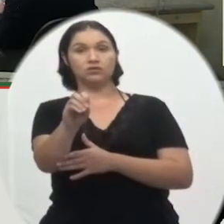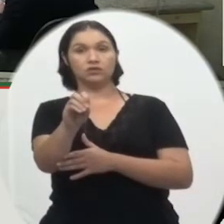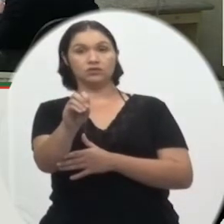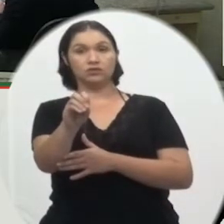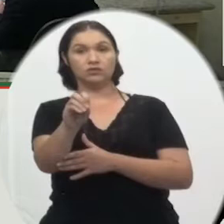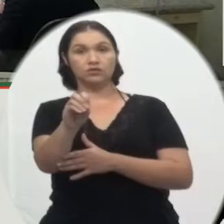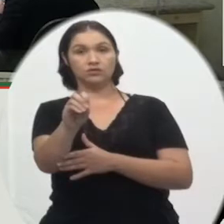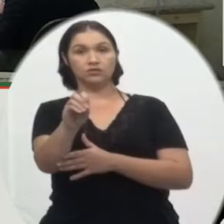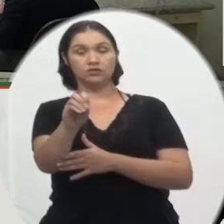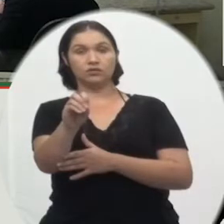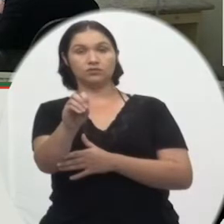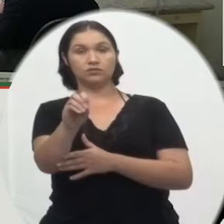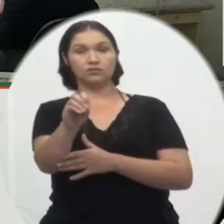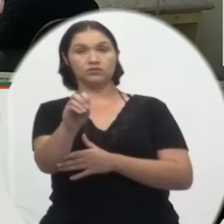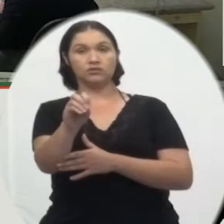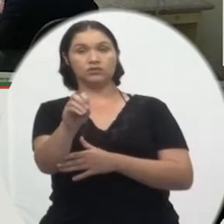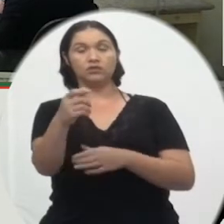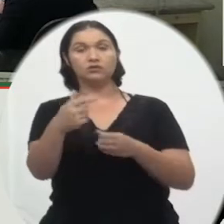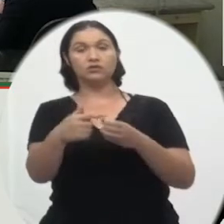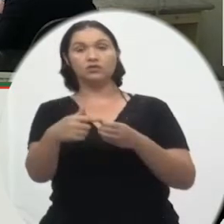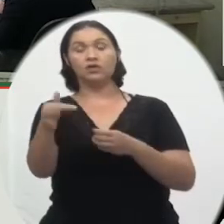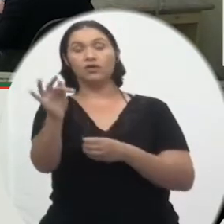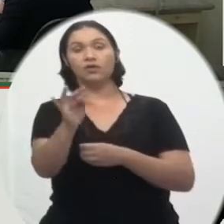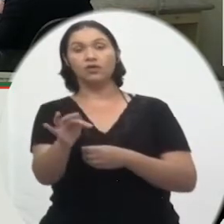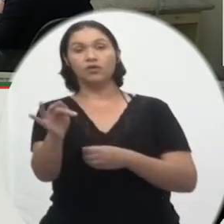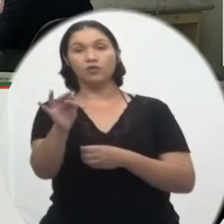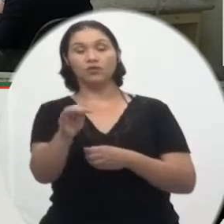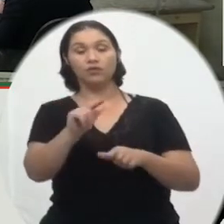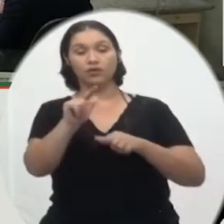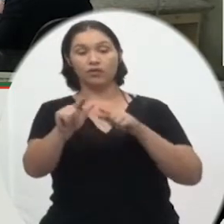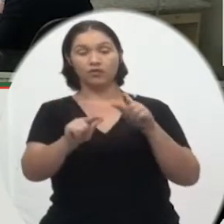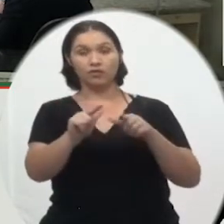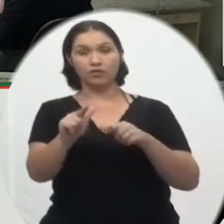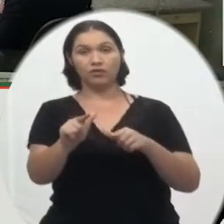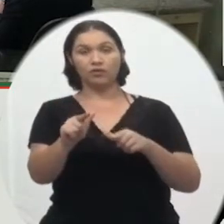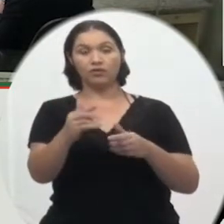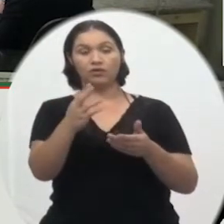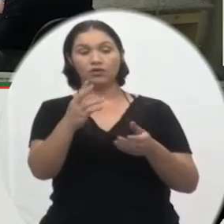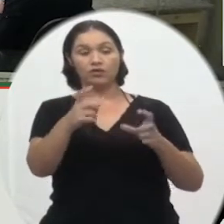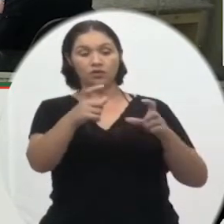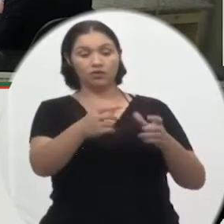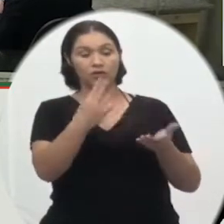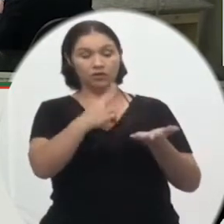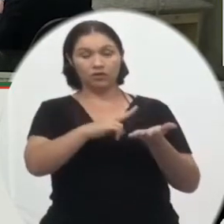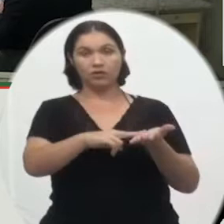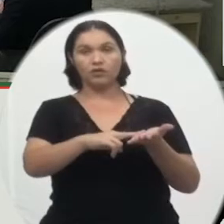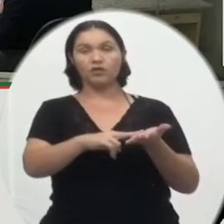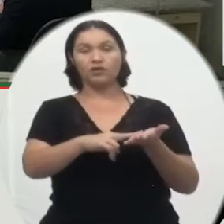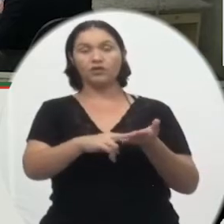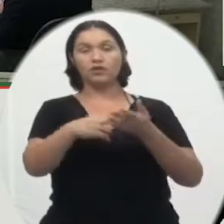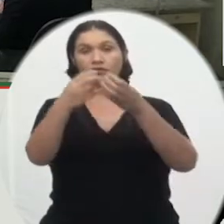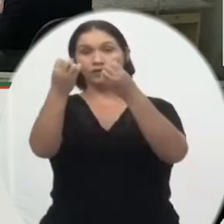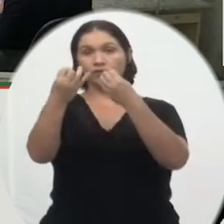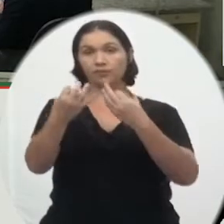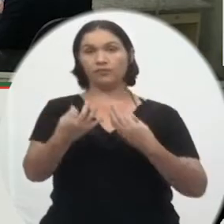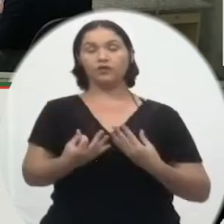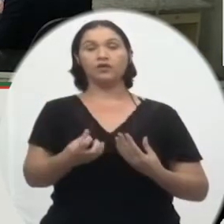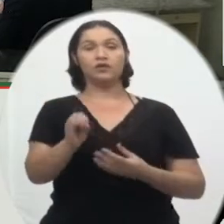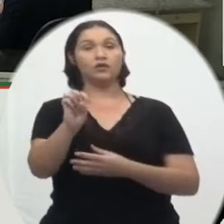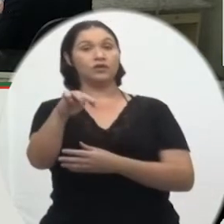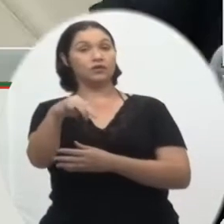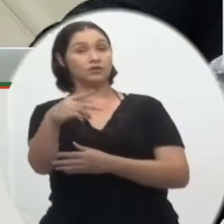e membro da Associação dos Profissionais dos Correios, que explanará acerca dos possíveis impactos